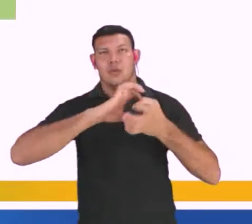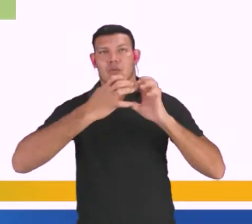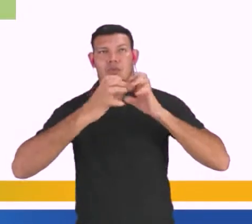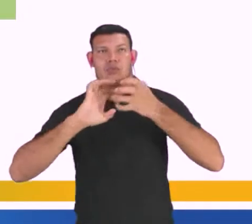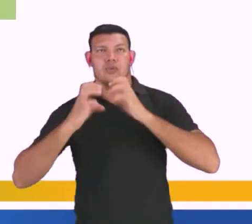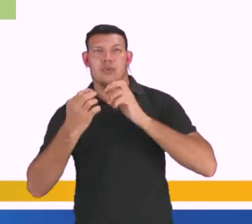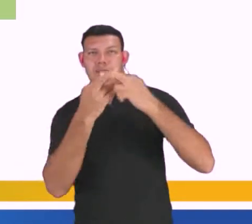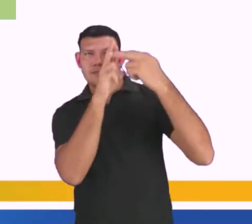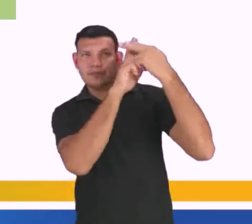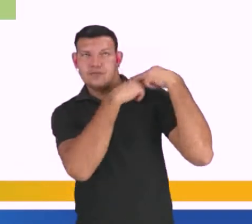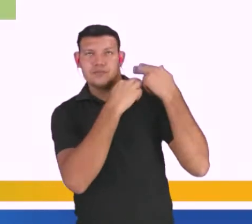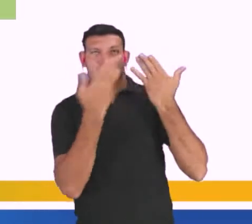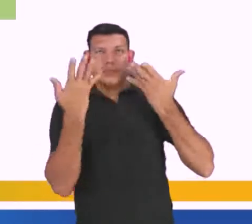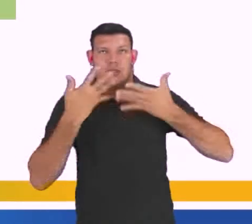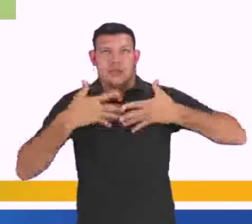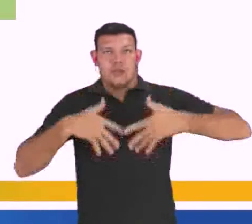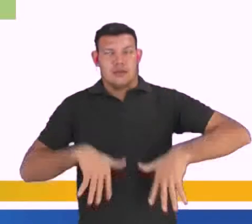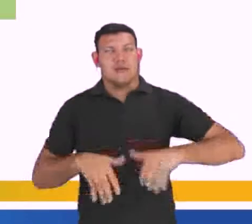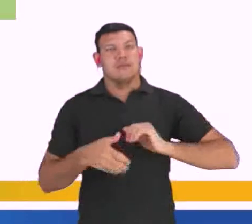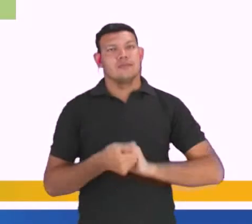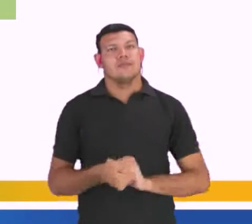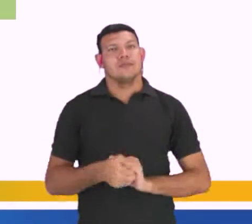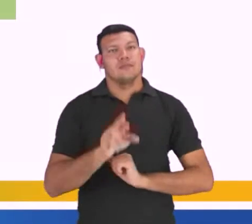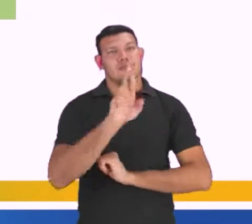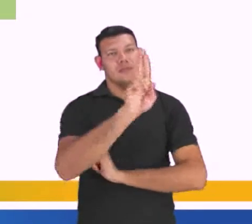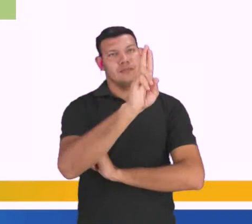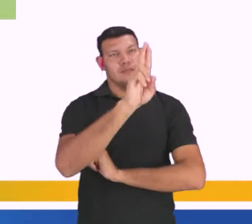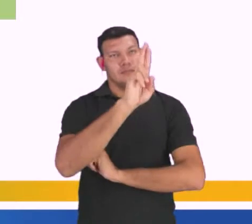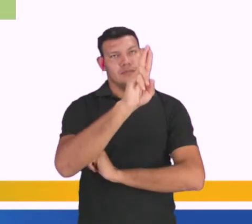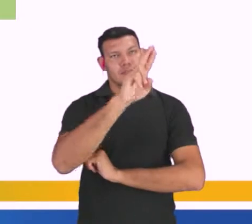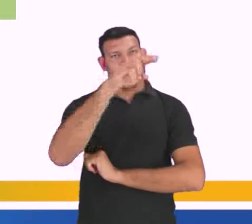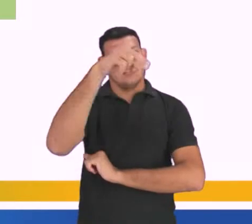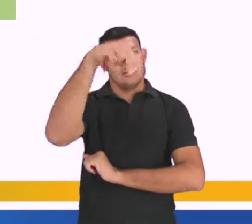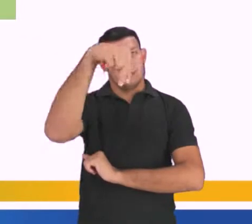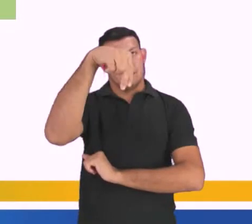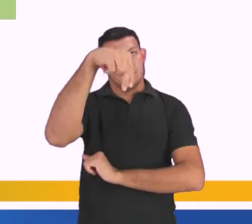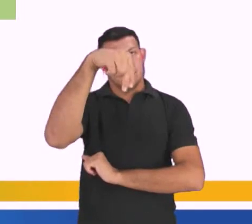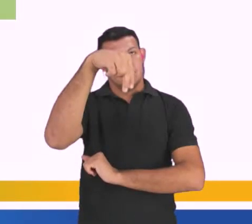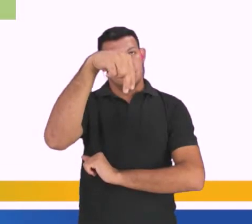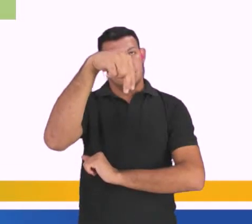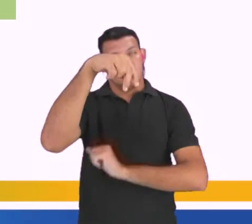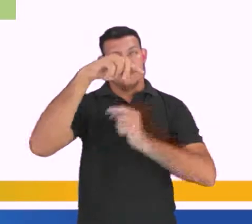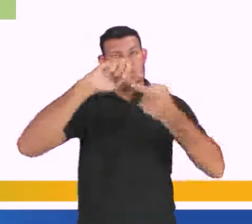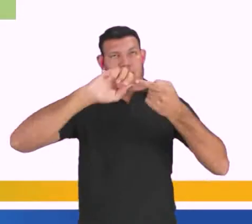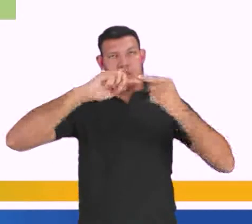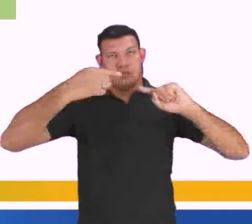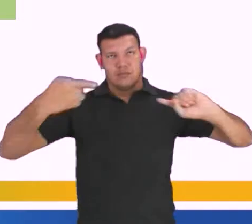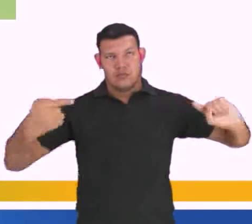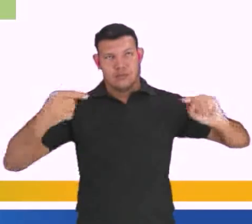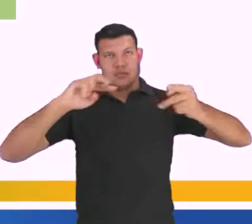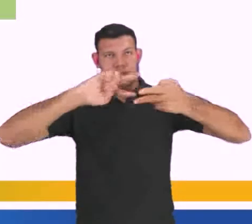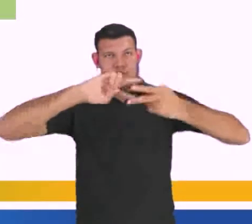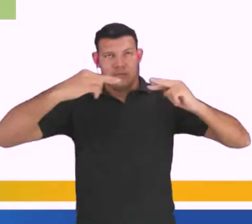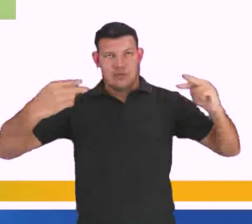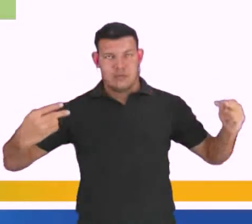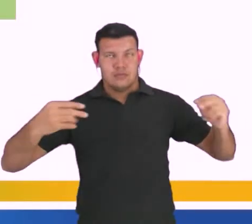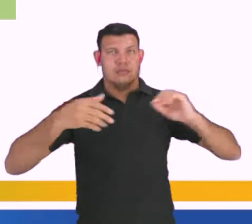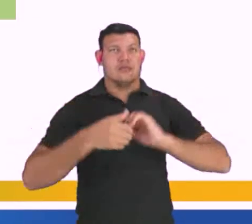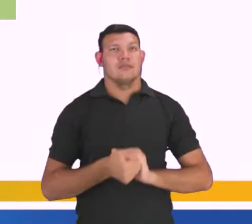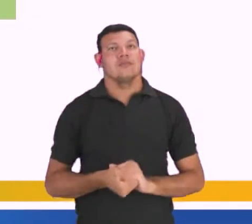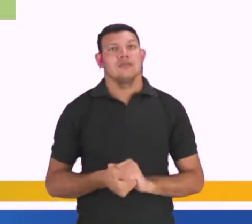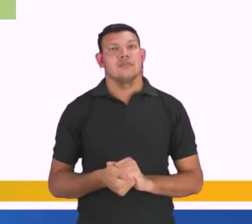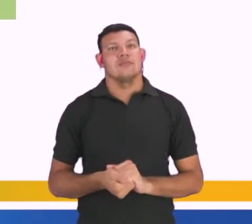a estrutura molecular e a função metabólica dos ácidos nucleicos. que tem a função de controlar a